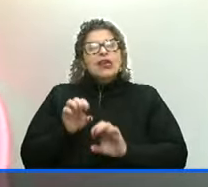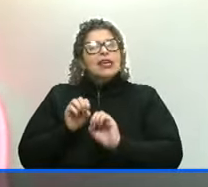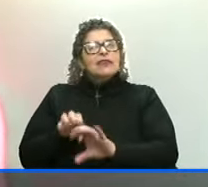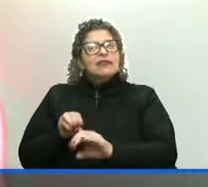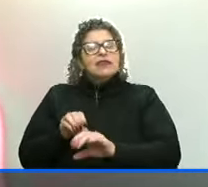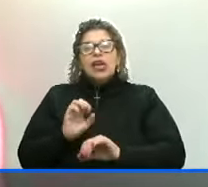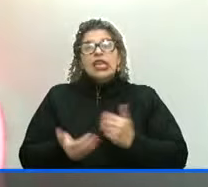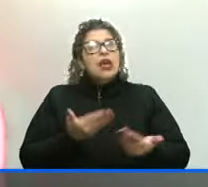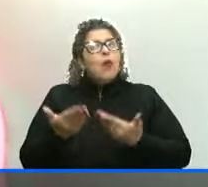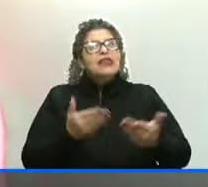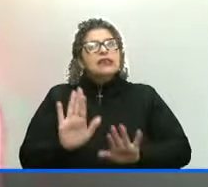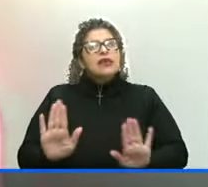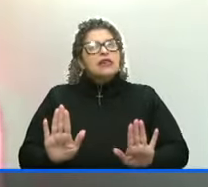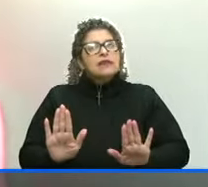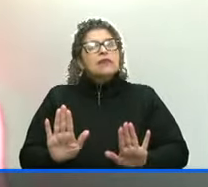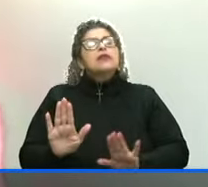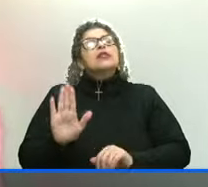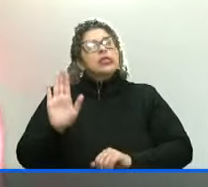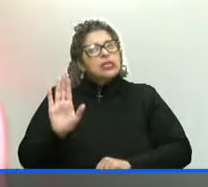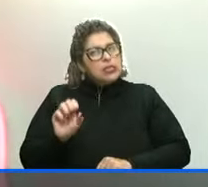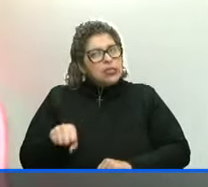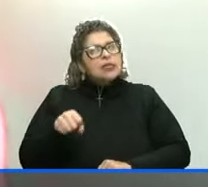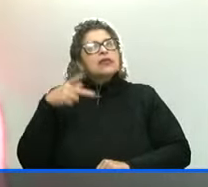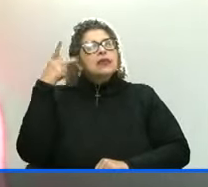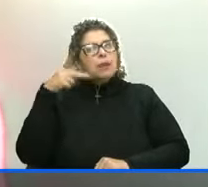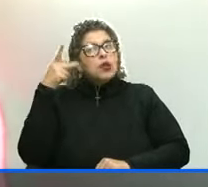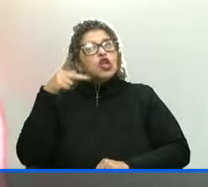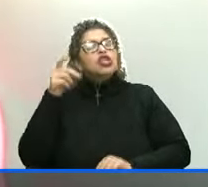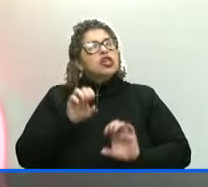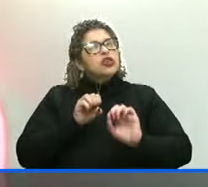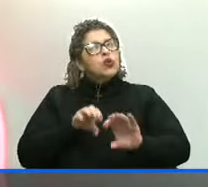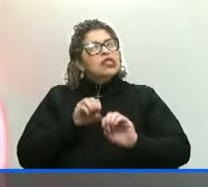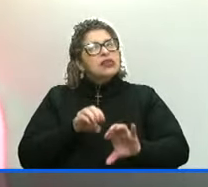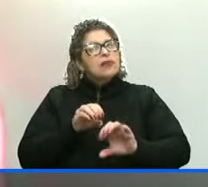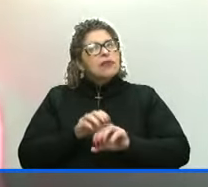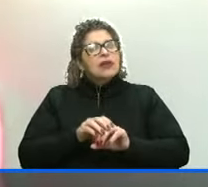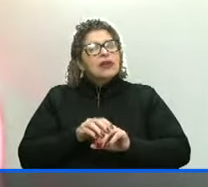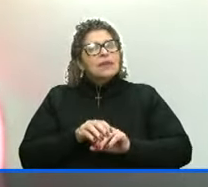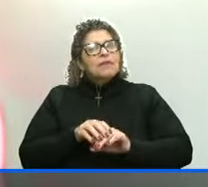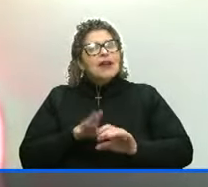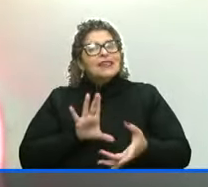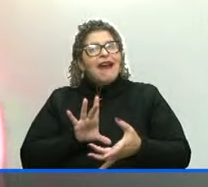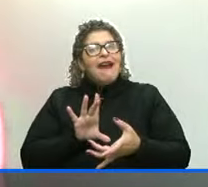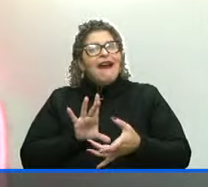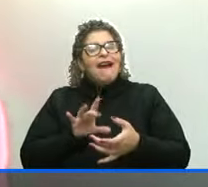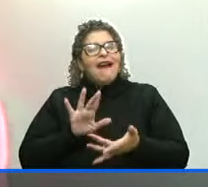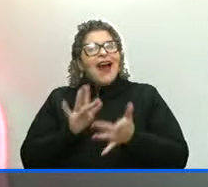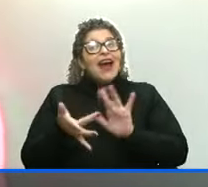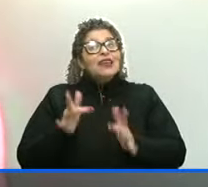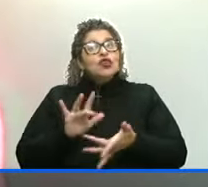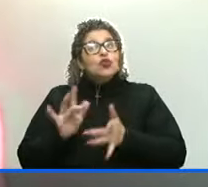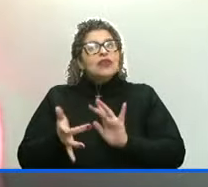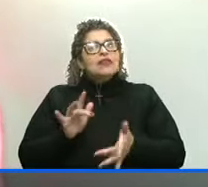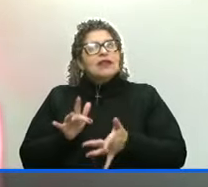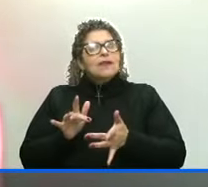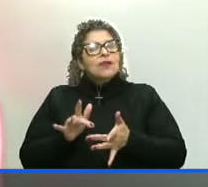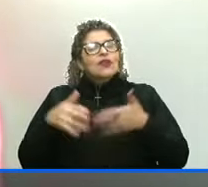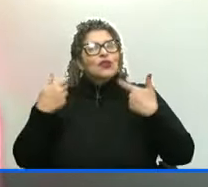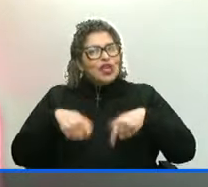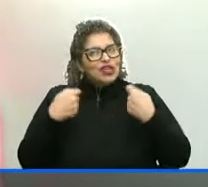não é assistência. Sim, a política é de educação. Agora, a articulação para se chegar ao que a